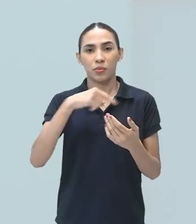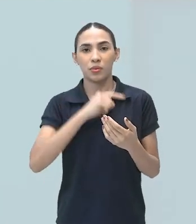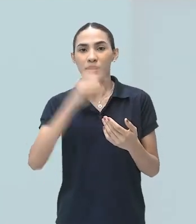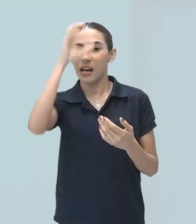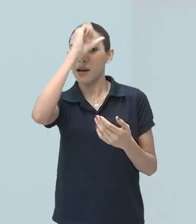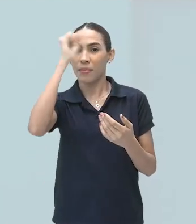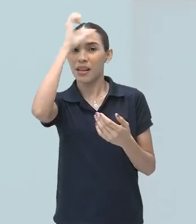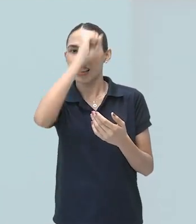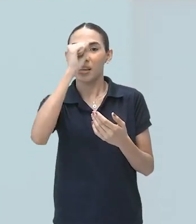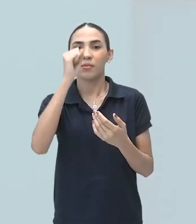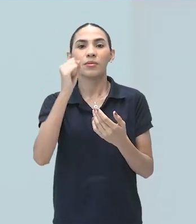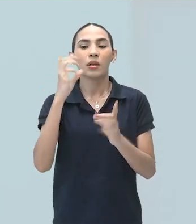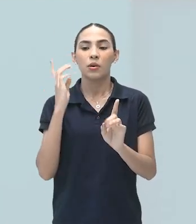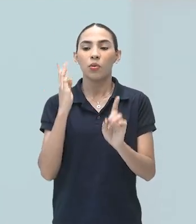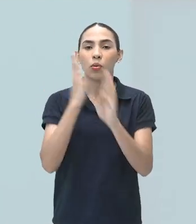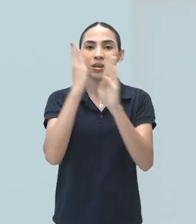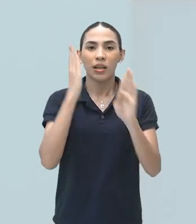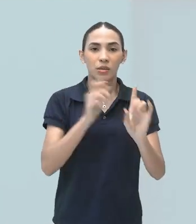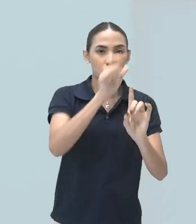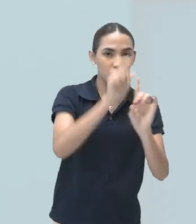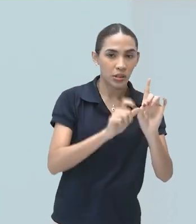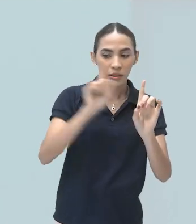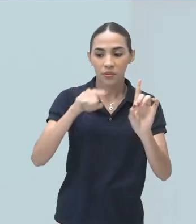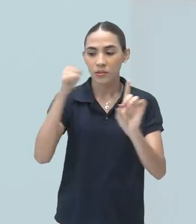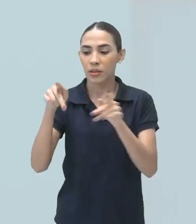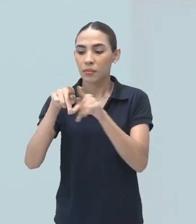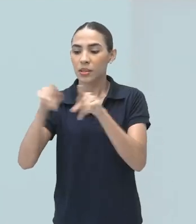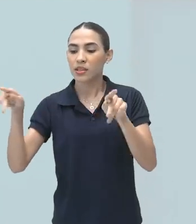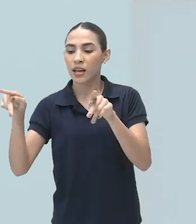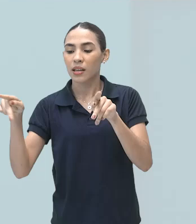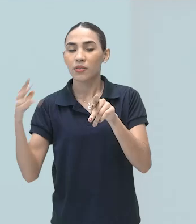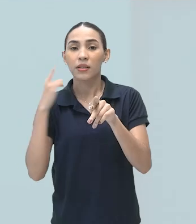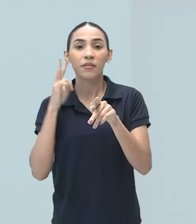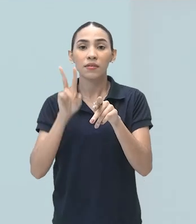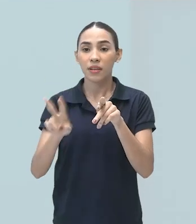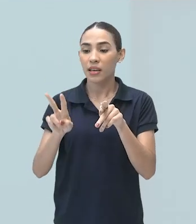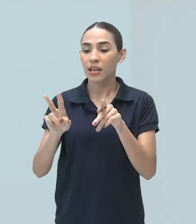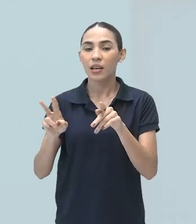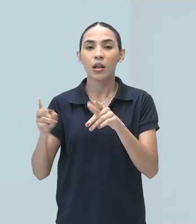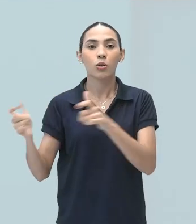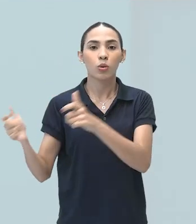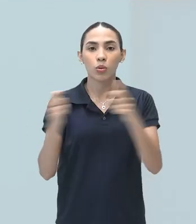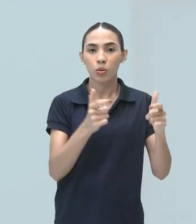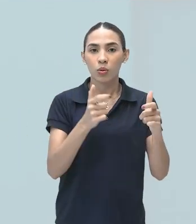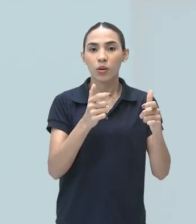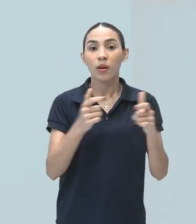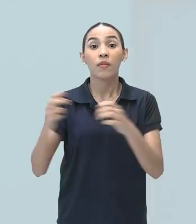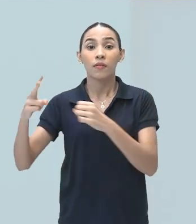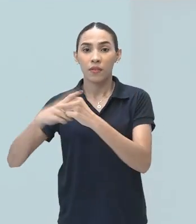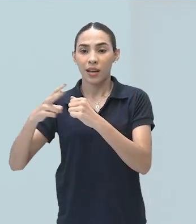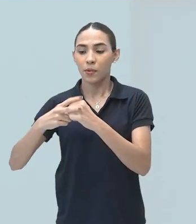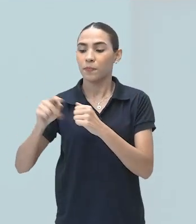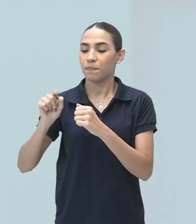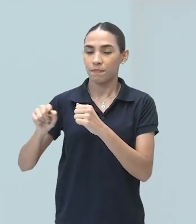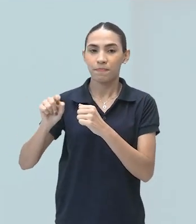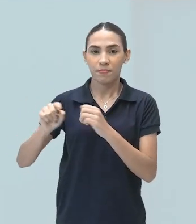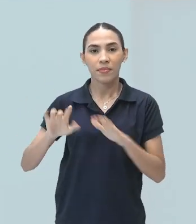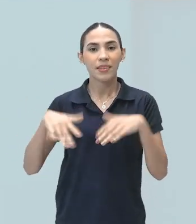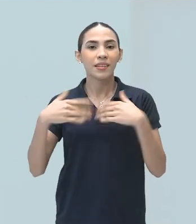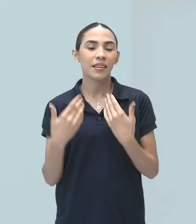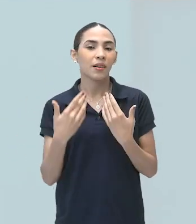aprendemos a identificar o sujeito e o predicado da oração e observar ali onde está o verbo, ok? E aí,